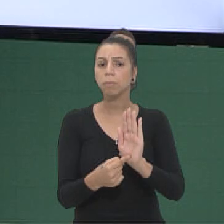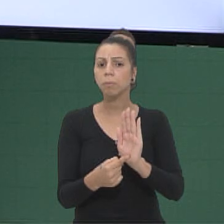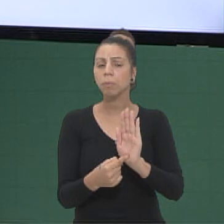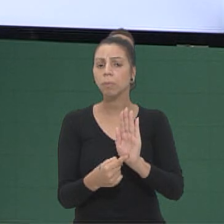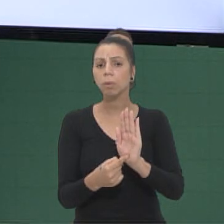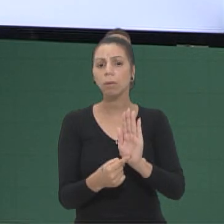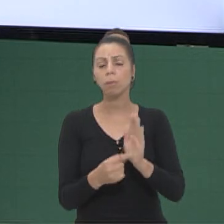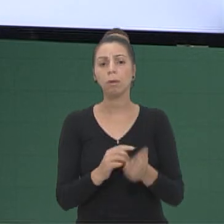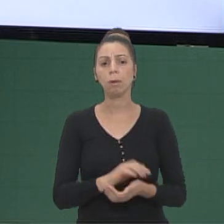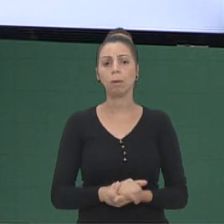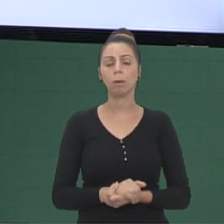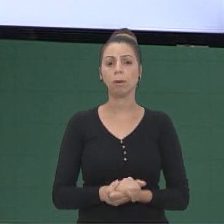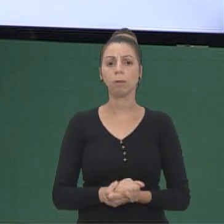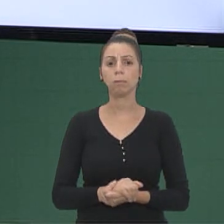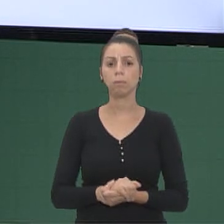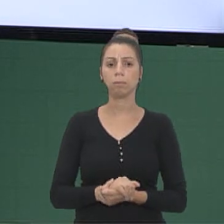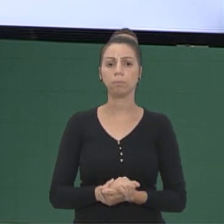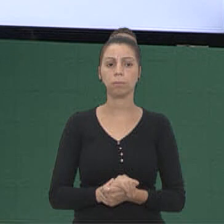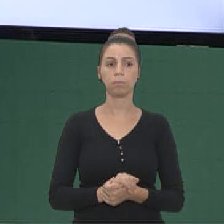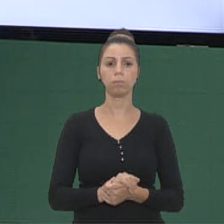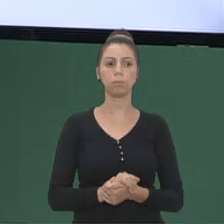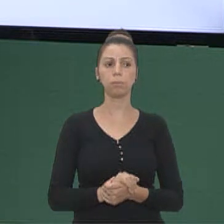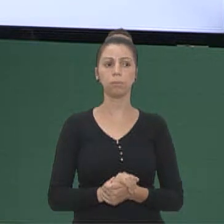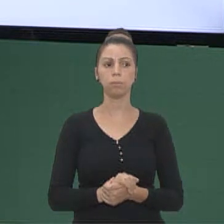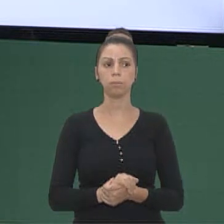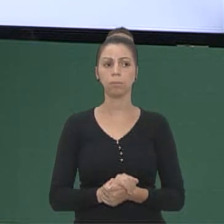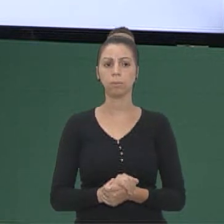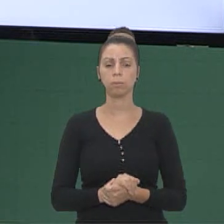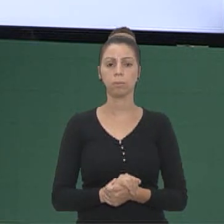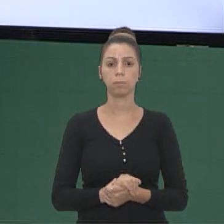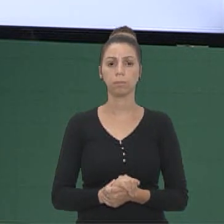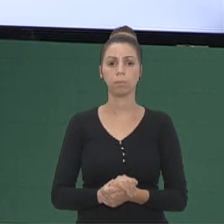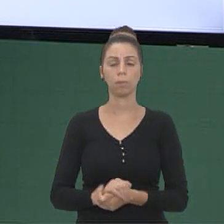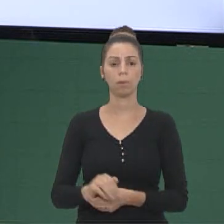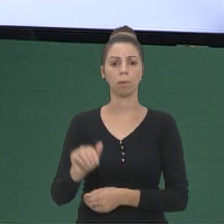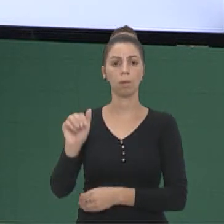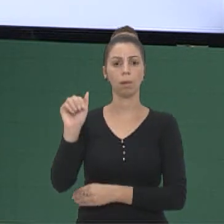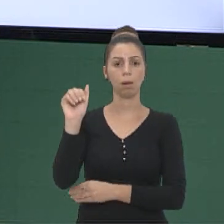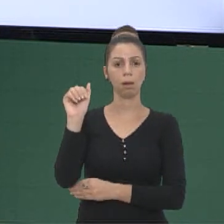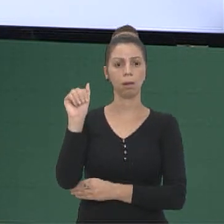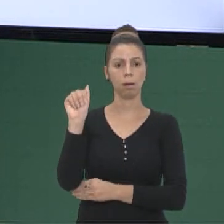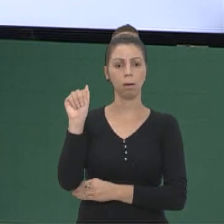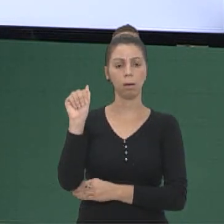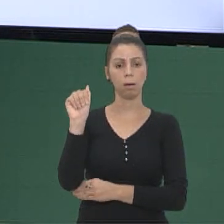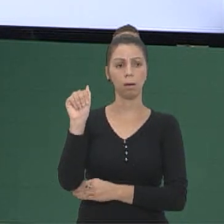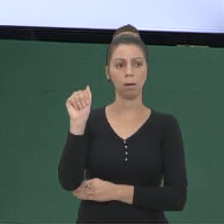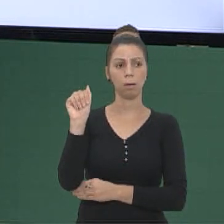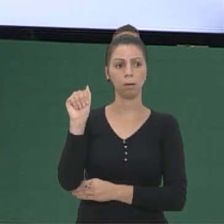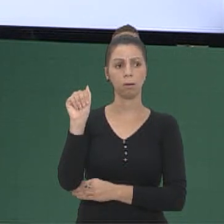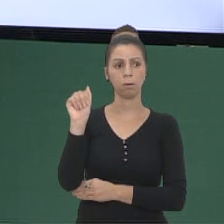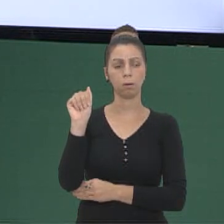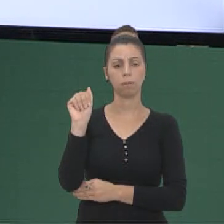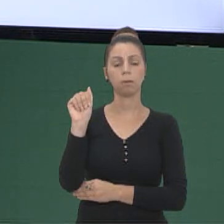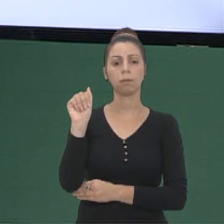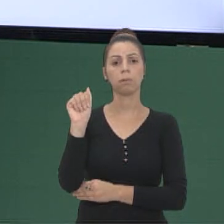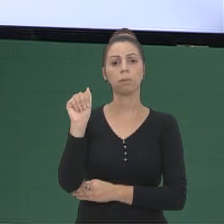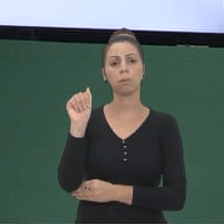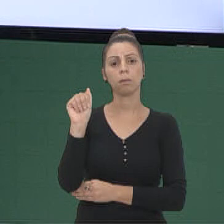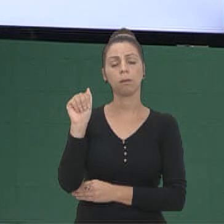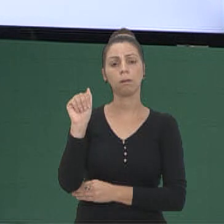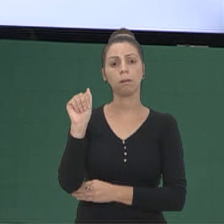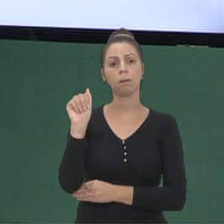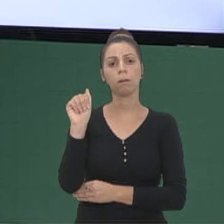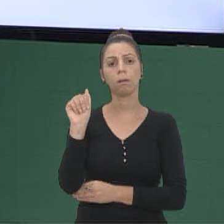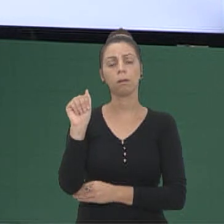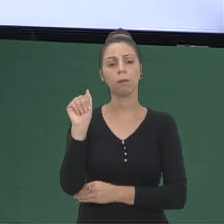deste verso? Olha as duas opções. Que la ausência é uma certeza. Então, este verso, será que ele nos traz